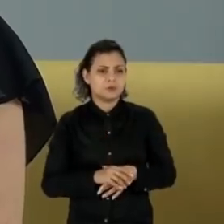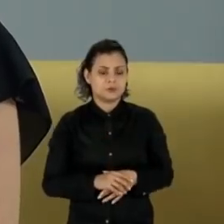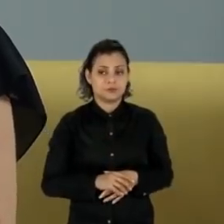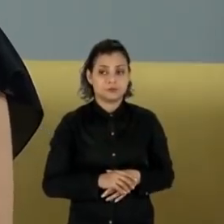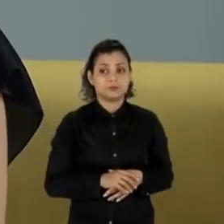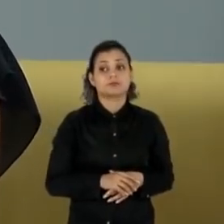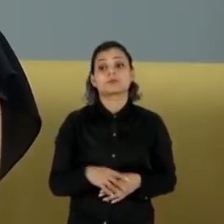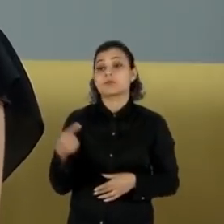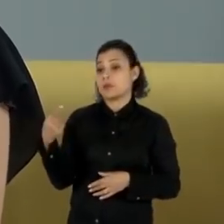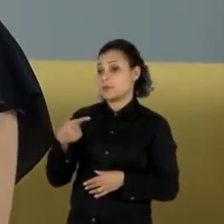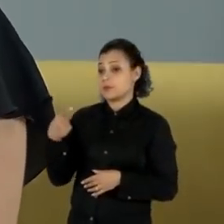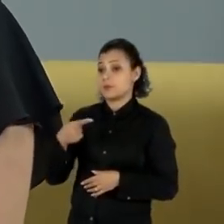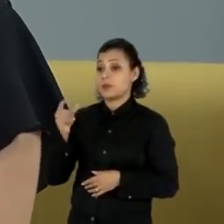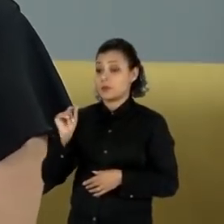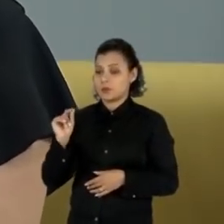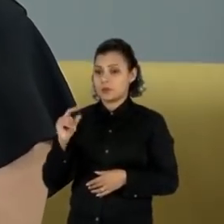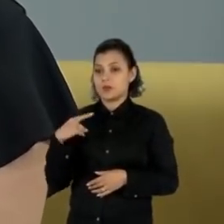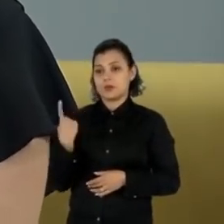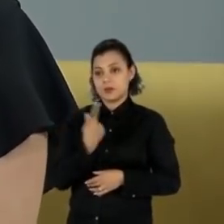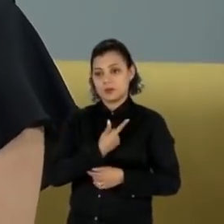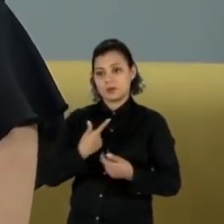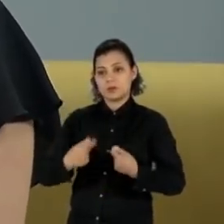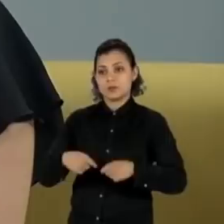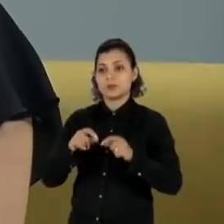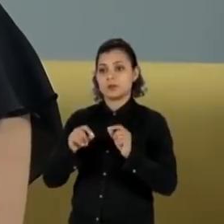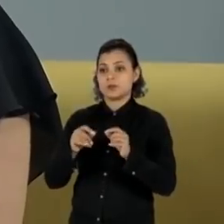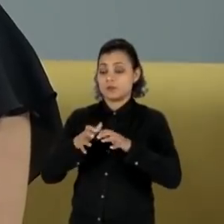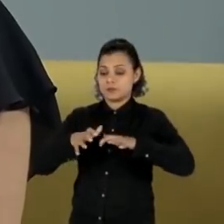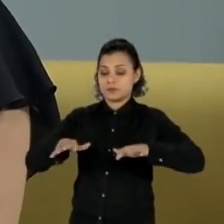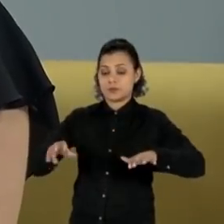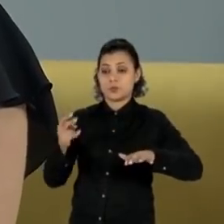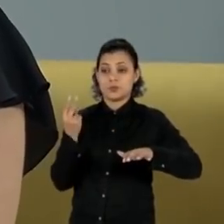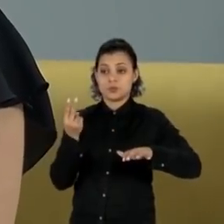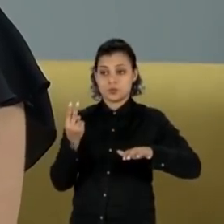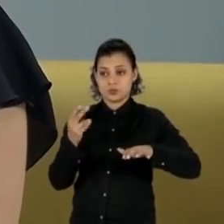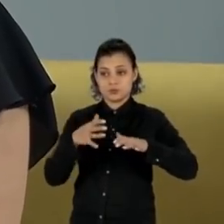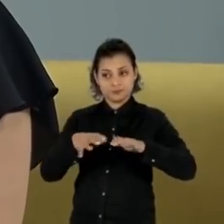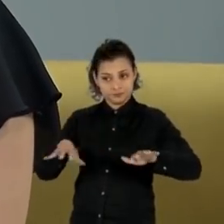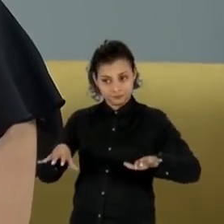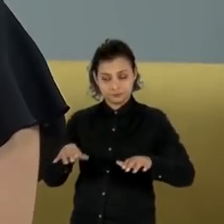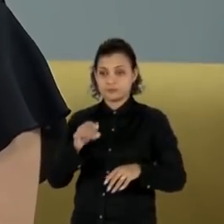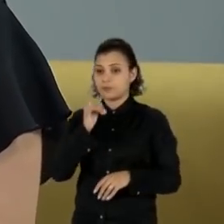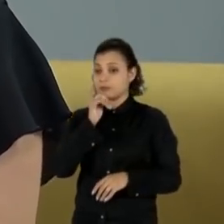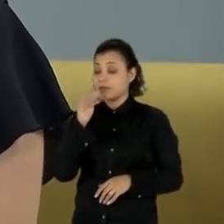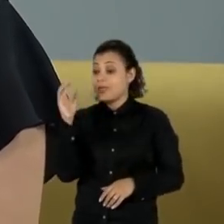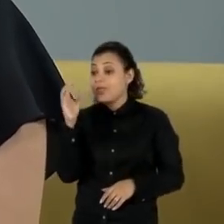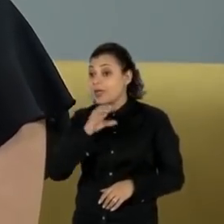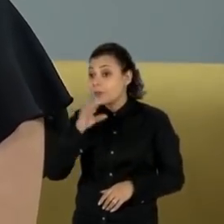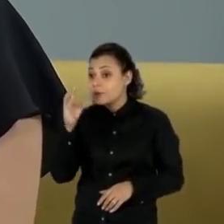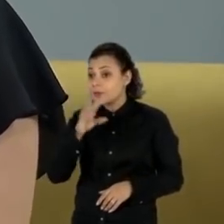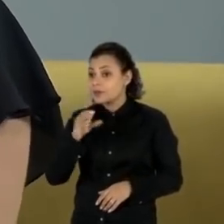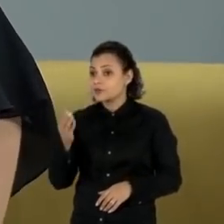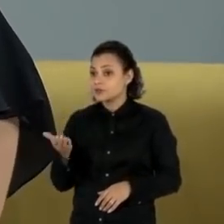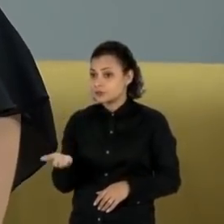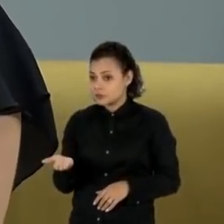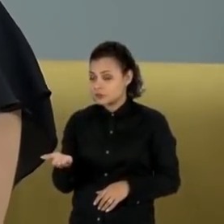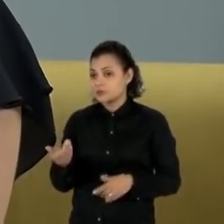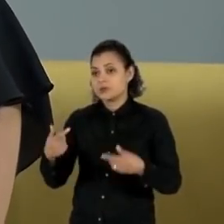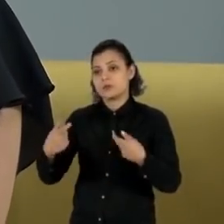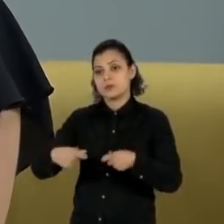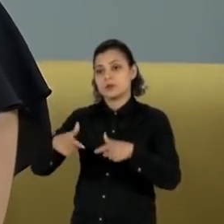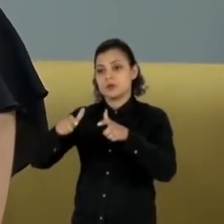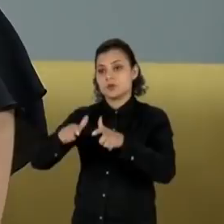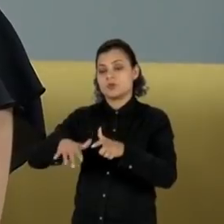o primeiro lugar nós temos que dividir o atendimento em duas situações se for uma situação de emergência deve ser